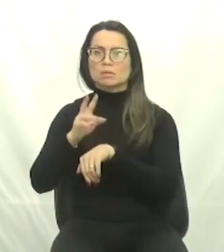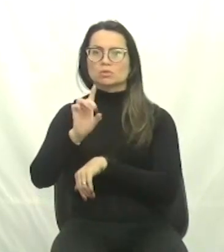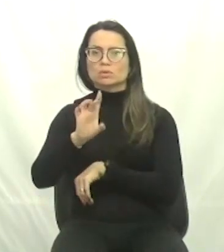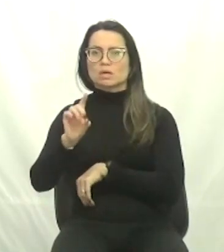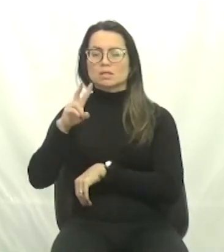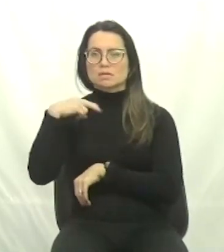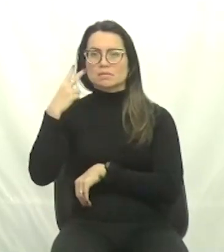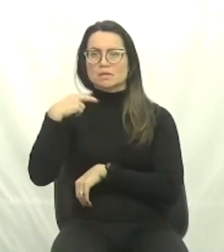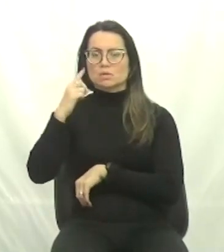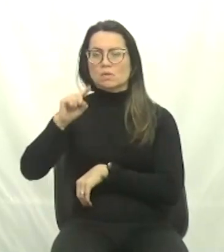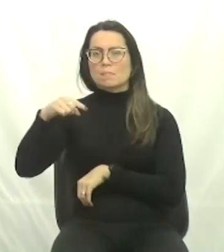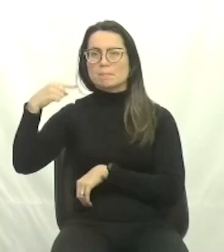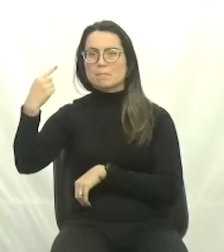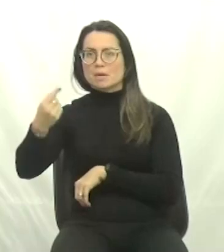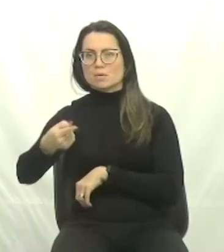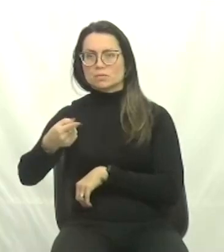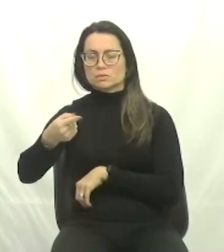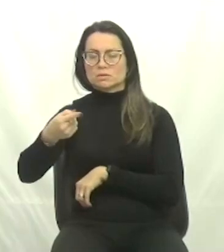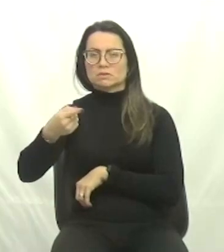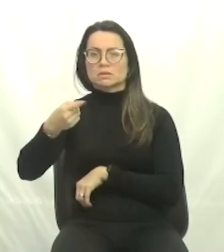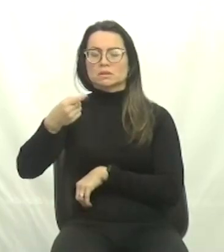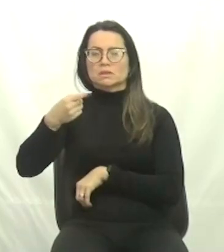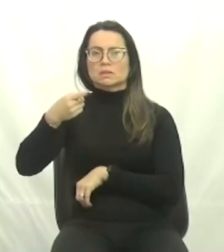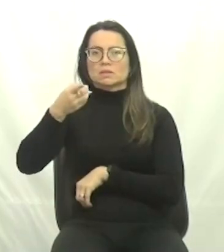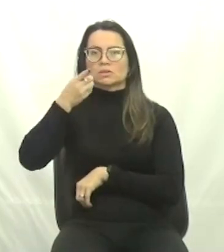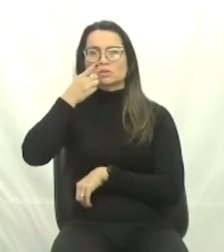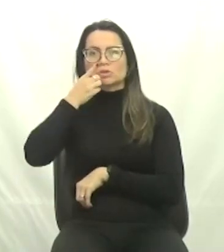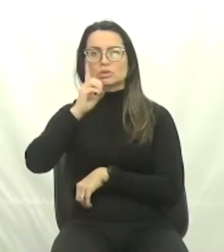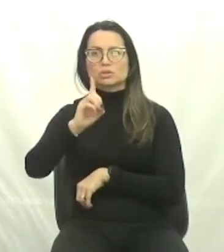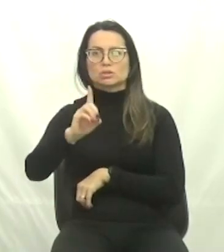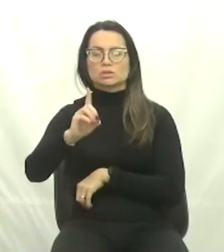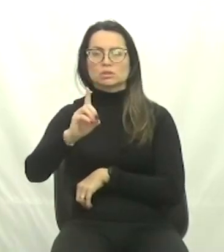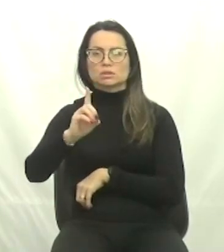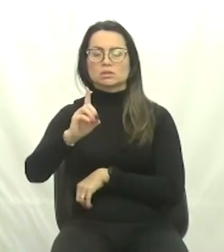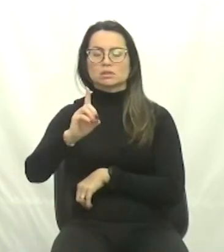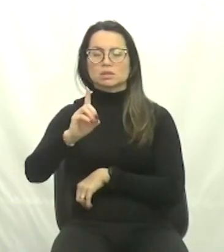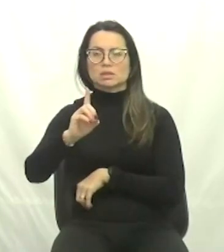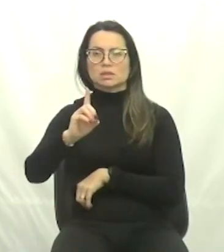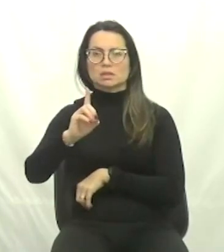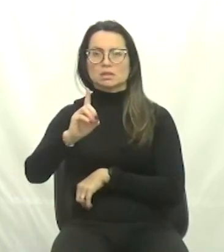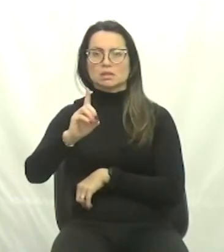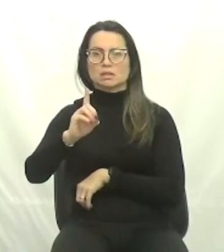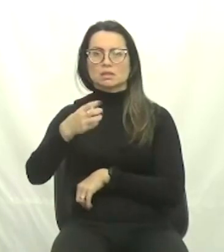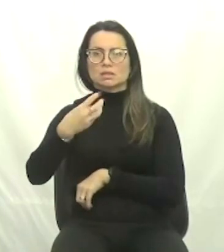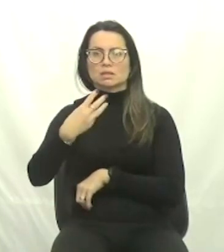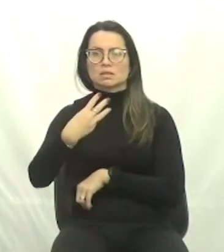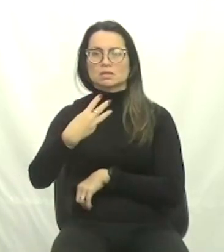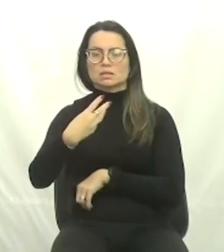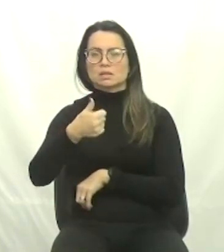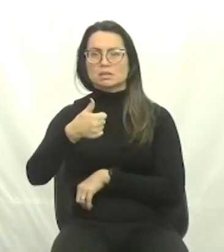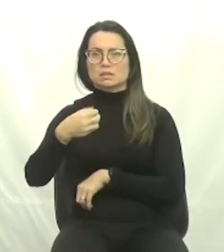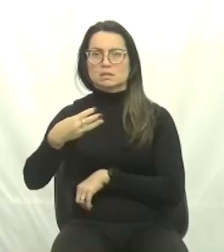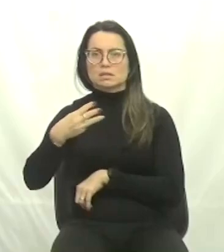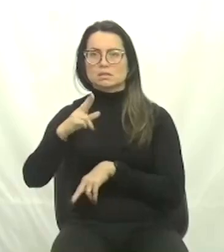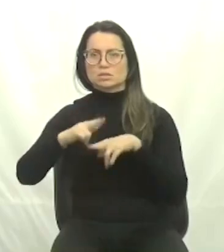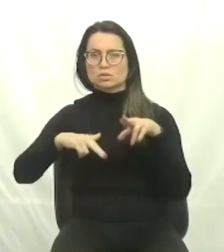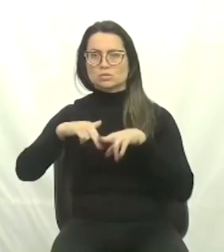vereadores e vereadoras para a próxima sessão ordinária, que ocorrerá dia 13 de junho,